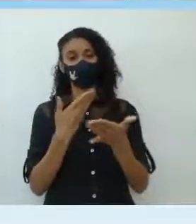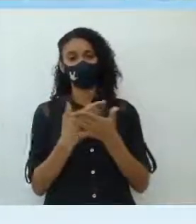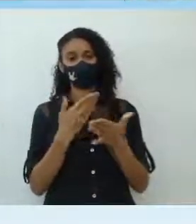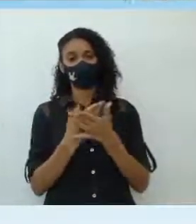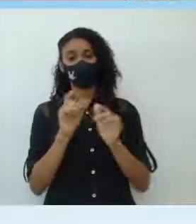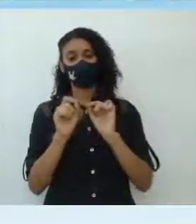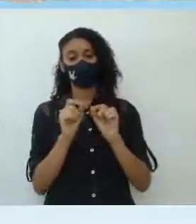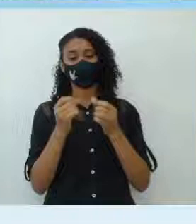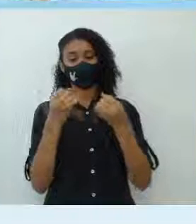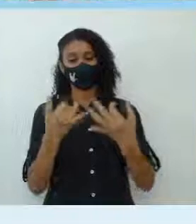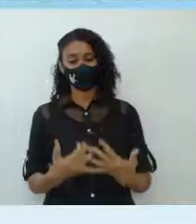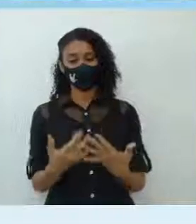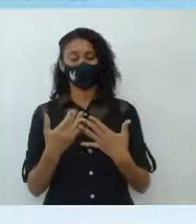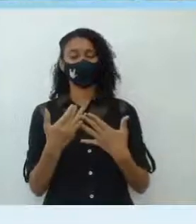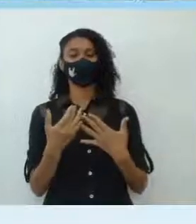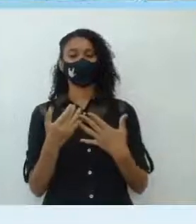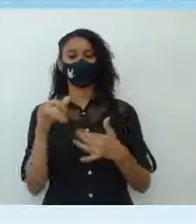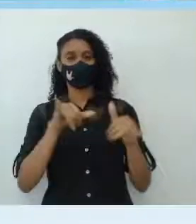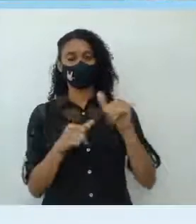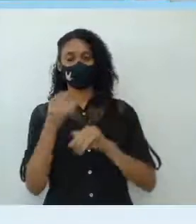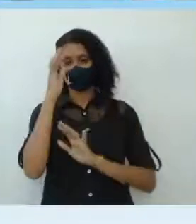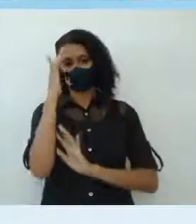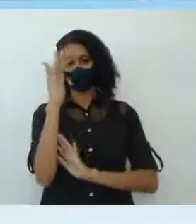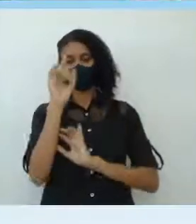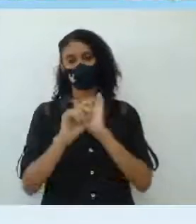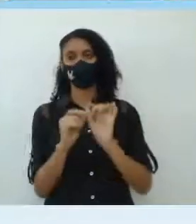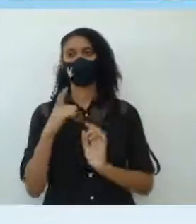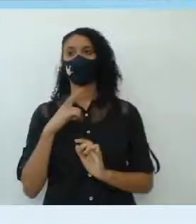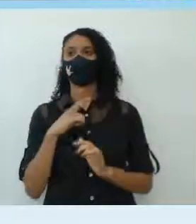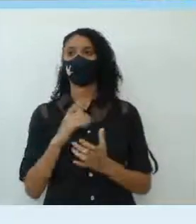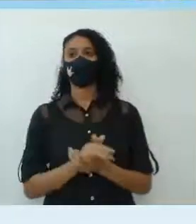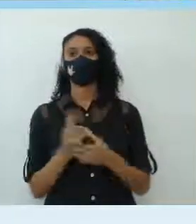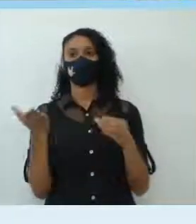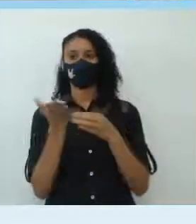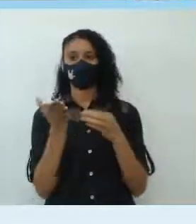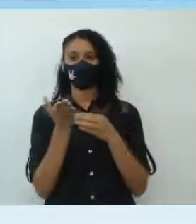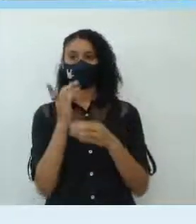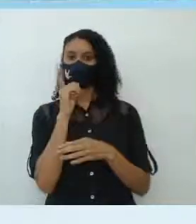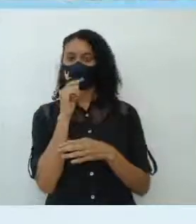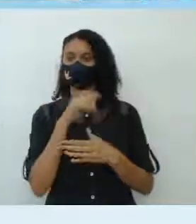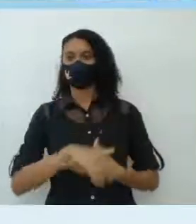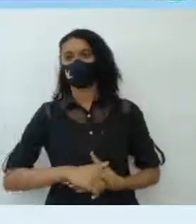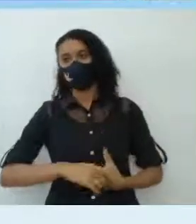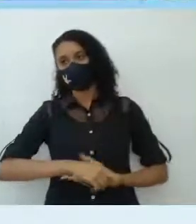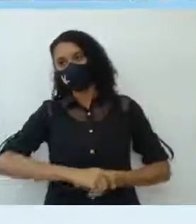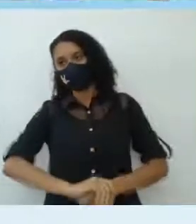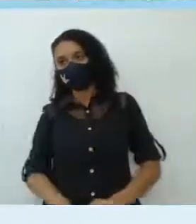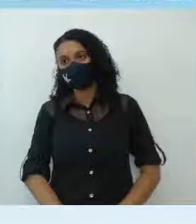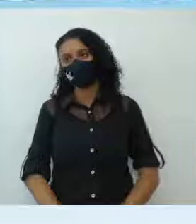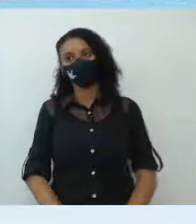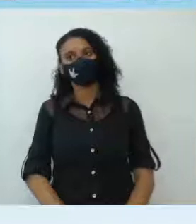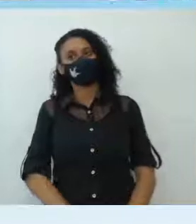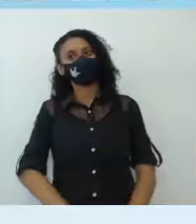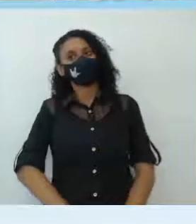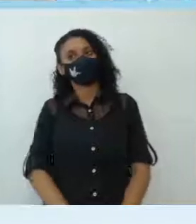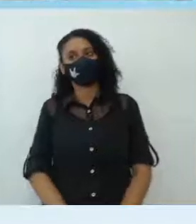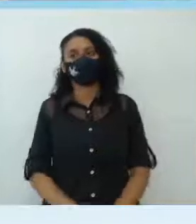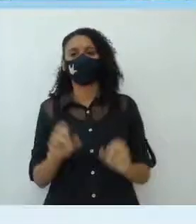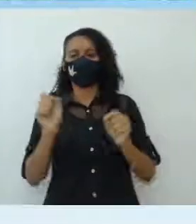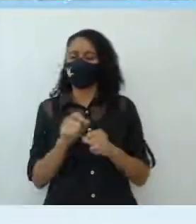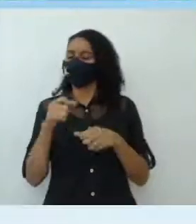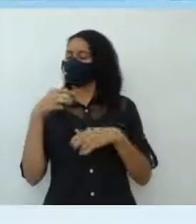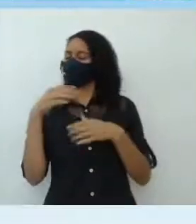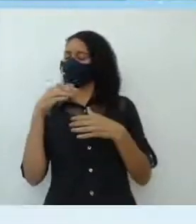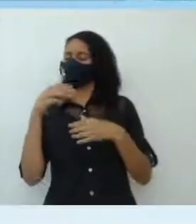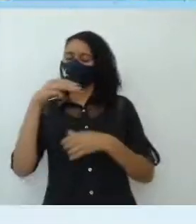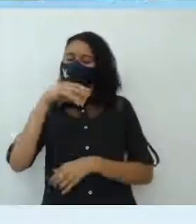é que trata a química, né? Então imagina que você tem aí esse copo com água, tá? É um copo com água, água mineral, pode ser água